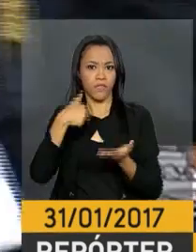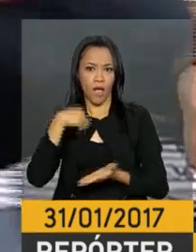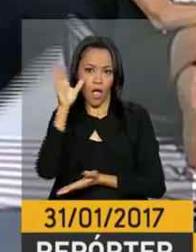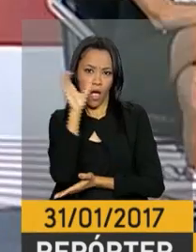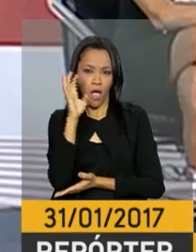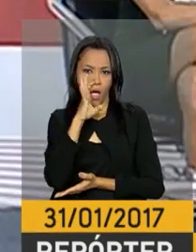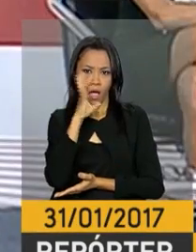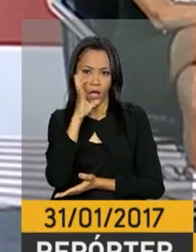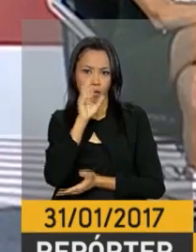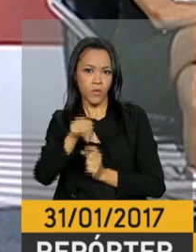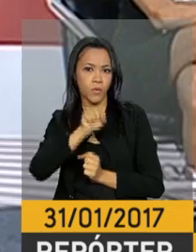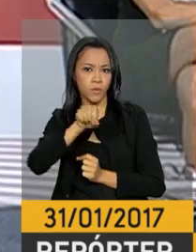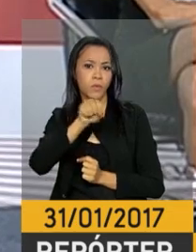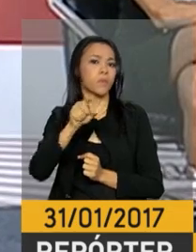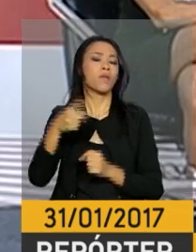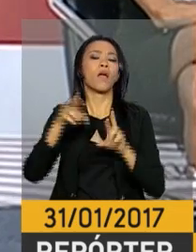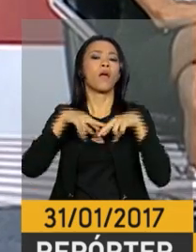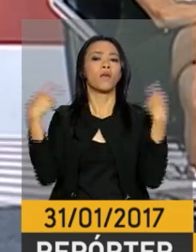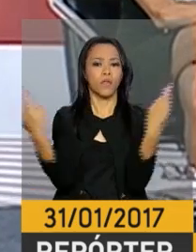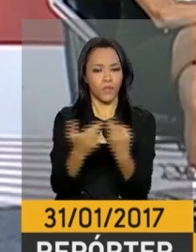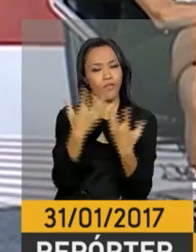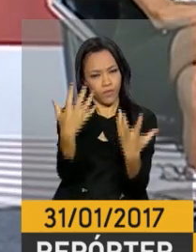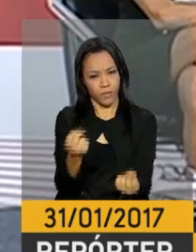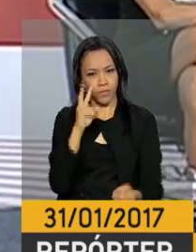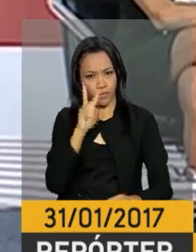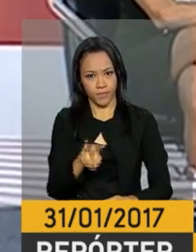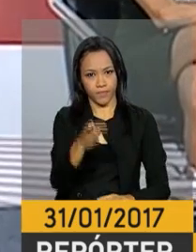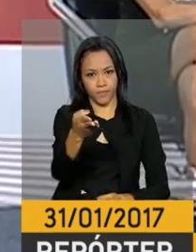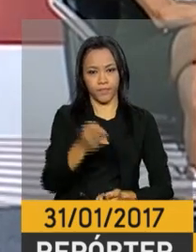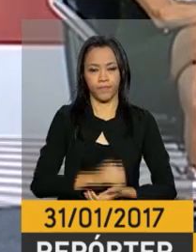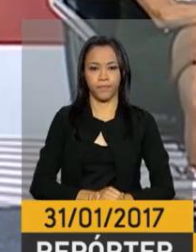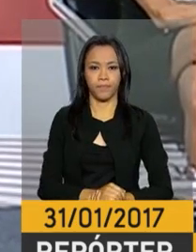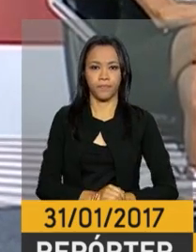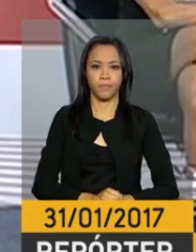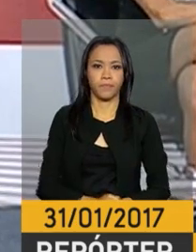ao vivo essa esse essa reunião vamos vamos assistir